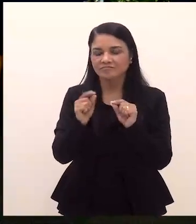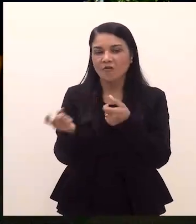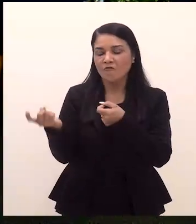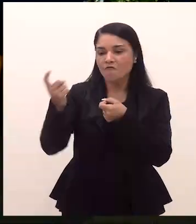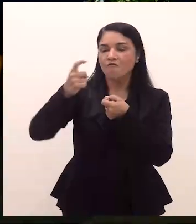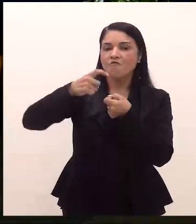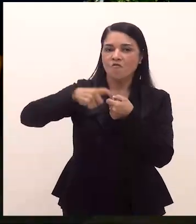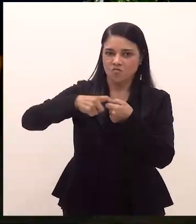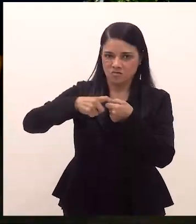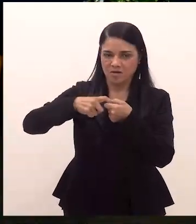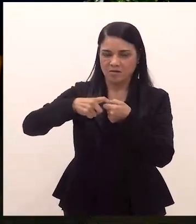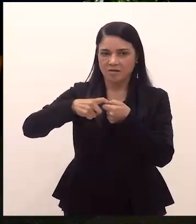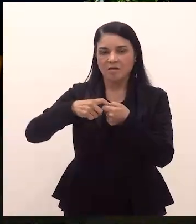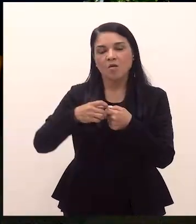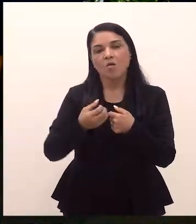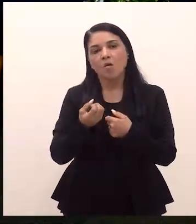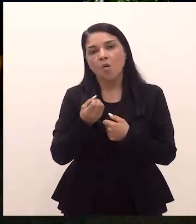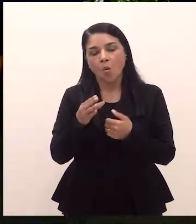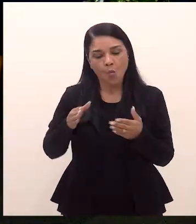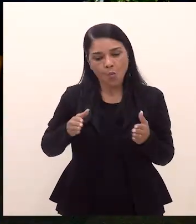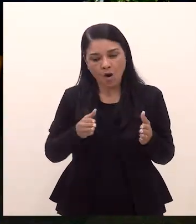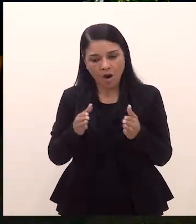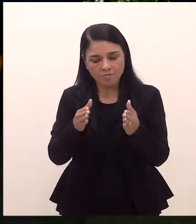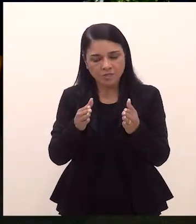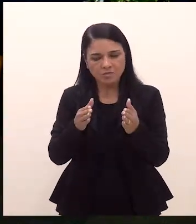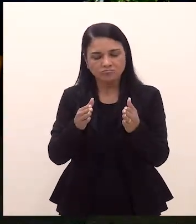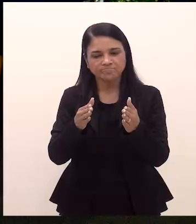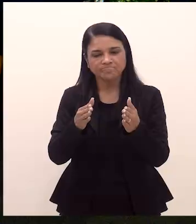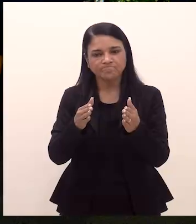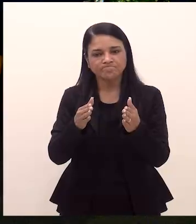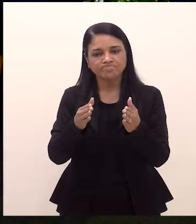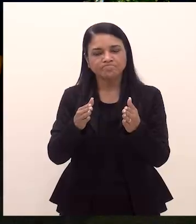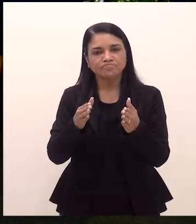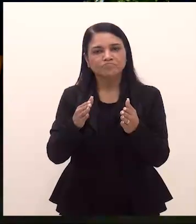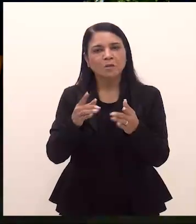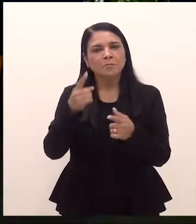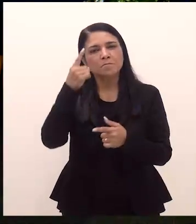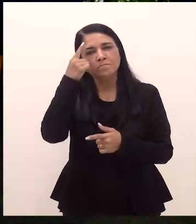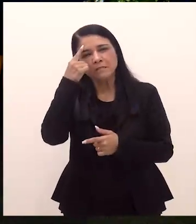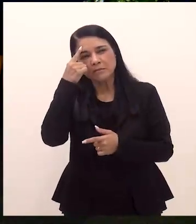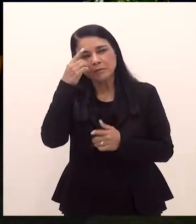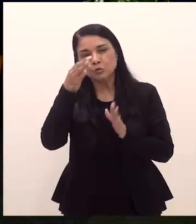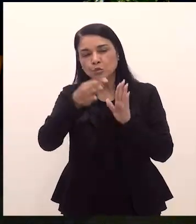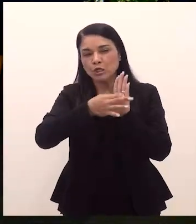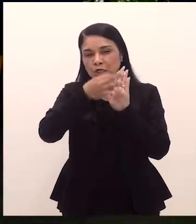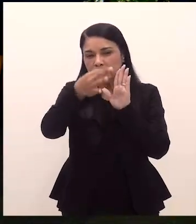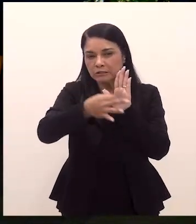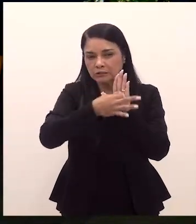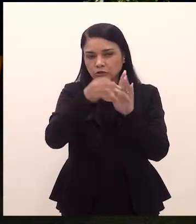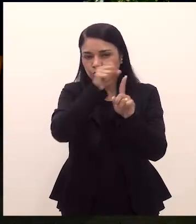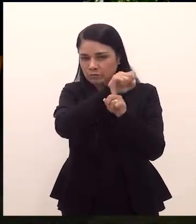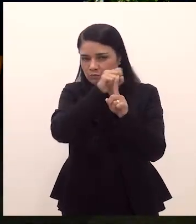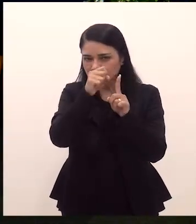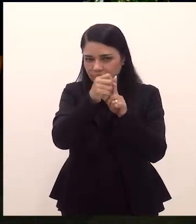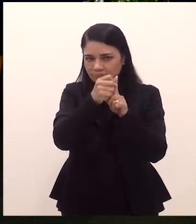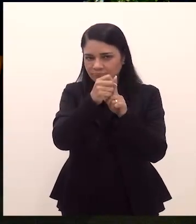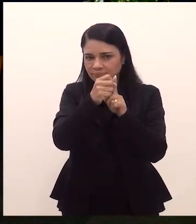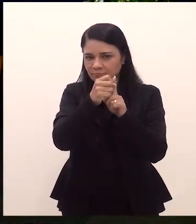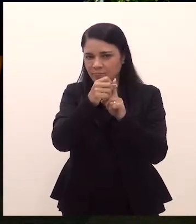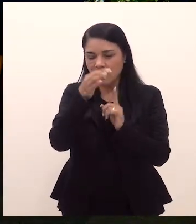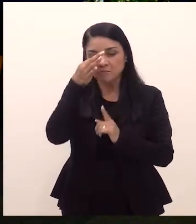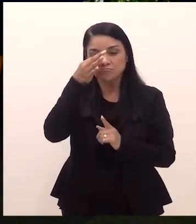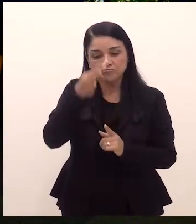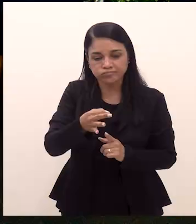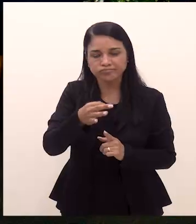vai conseguir, de alguma maneira, voltar ou pelo menos ter um caminho a curto prazo para que a gente tenha um pensamento crítico